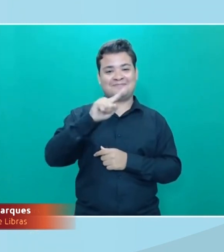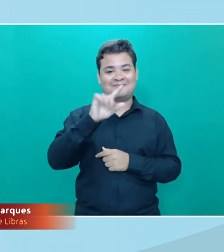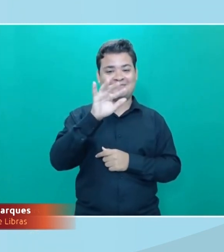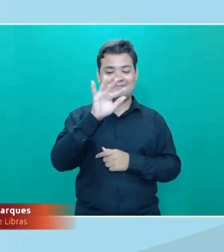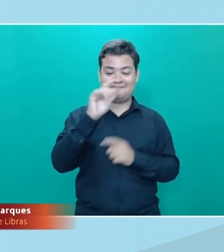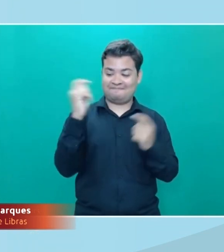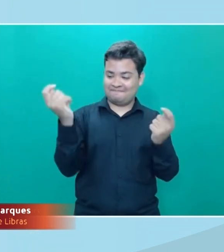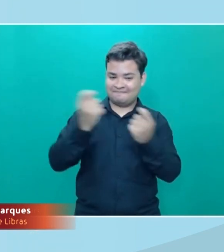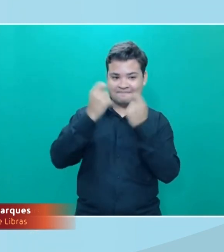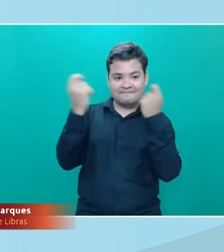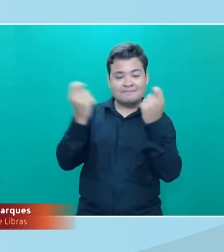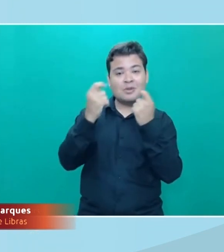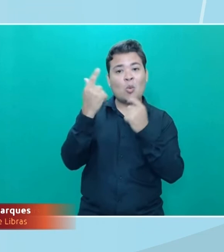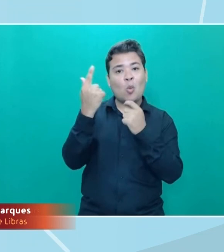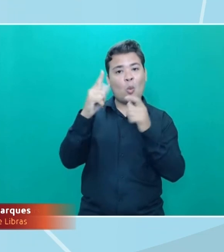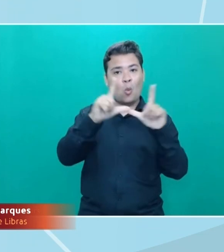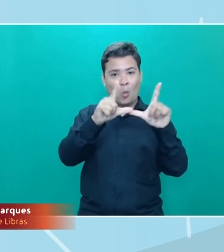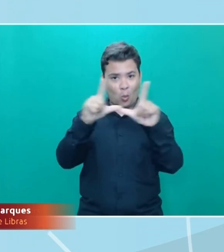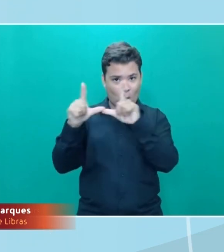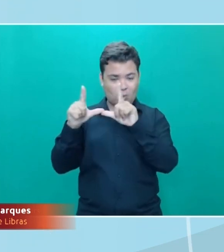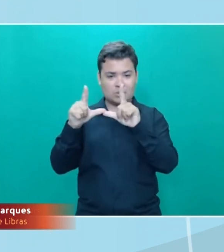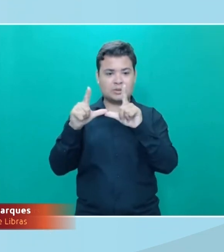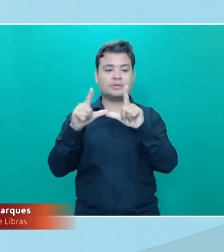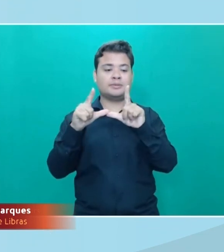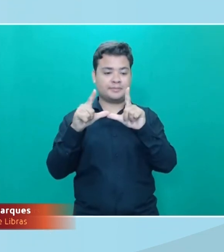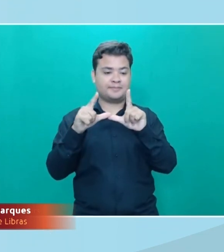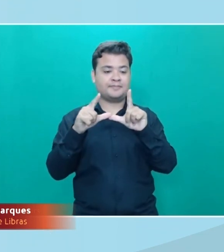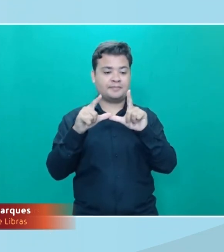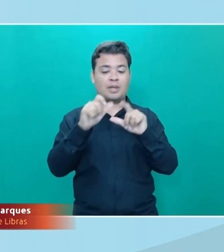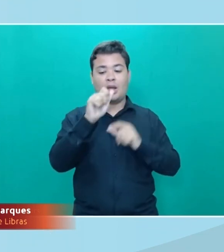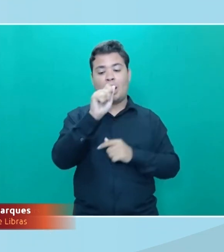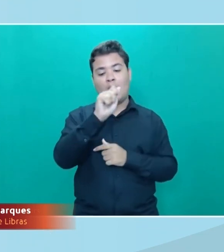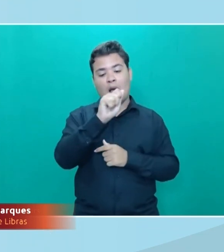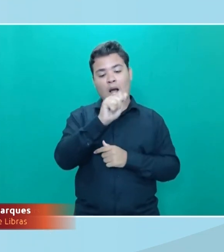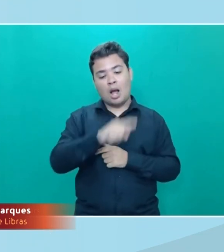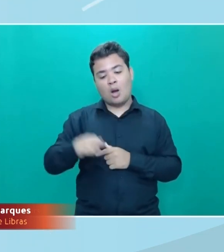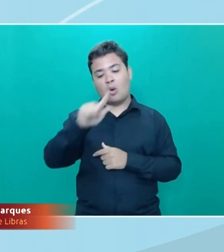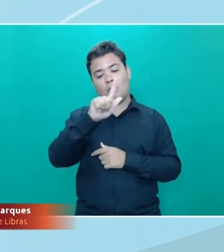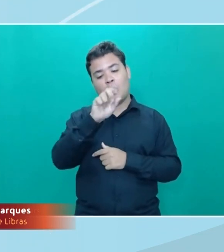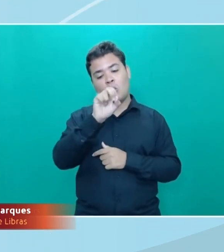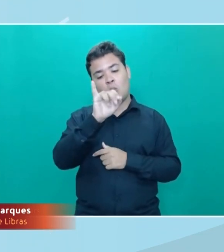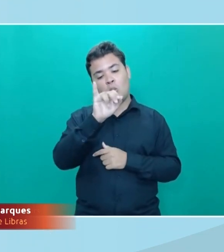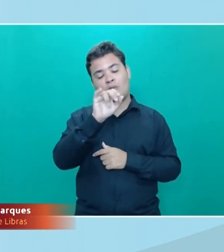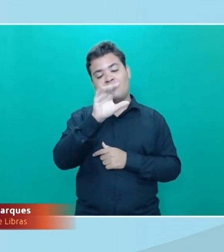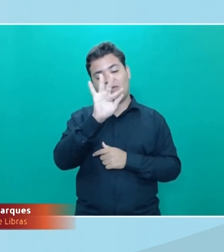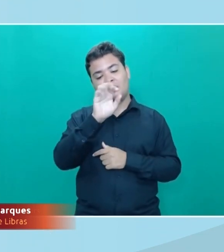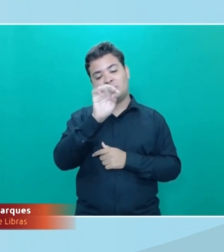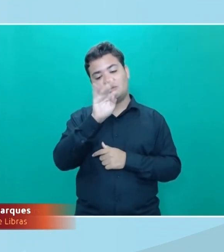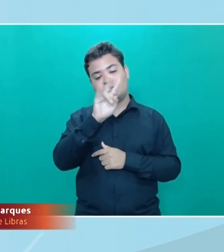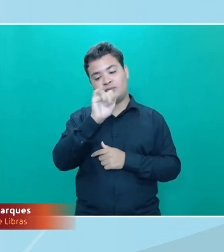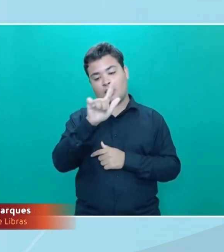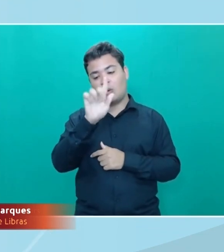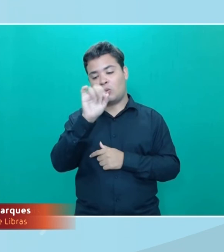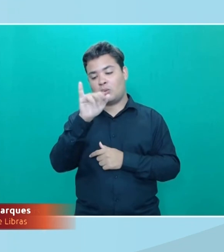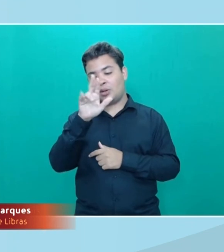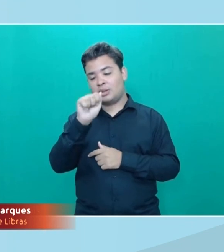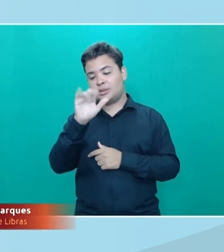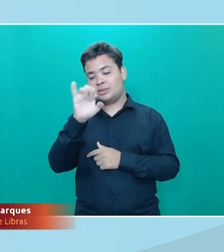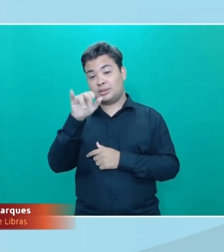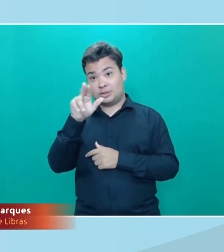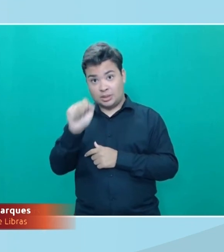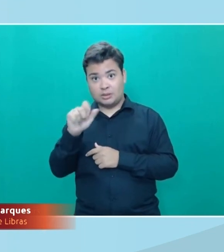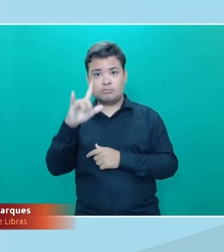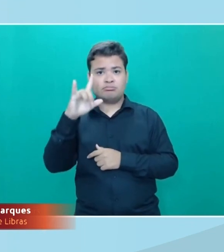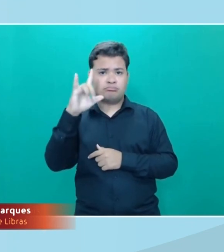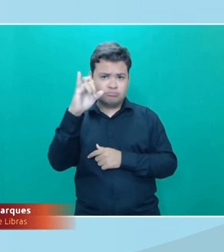@Festival Goiânia em Cena, tudo junto, @Festival Goiânia em Cena. Entra lá no Instagram e confere a